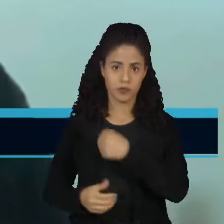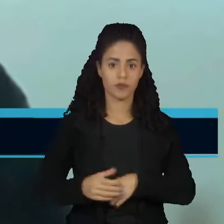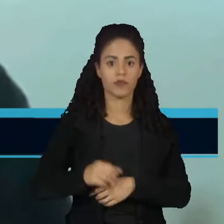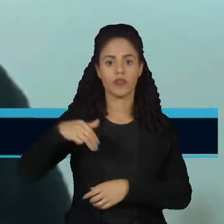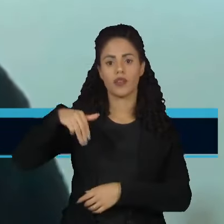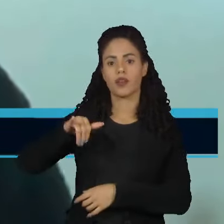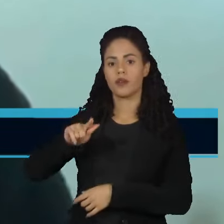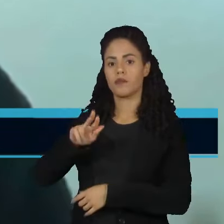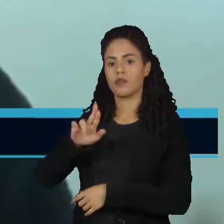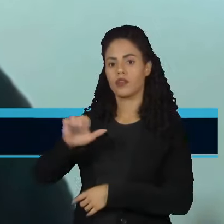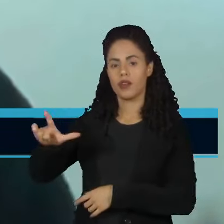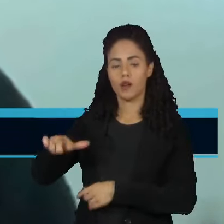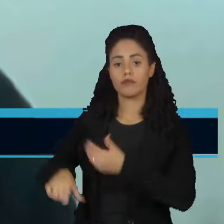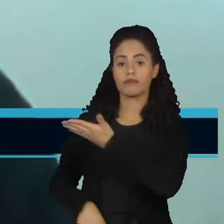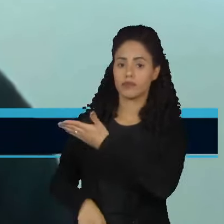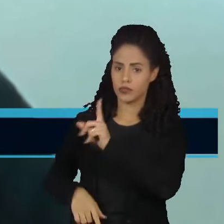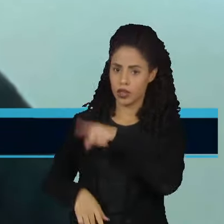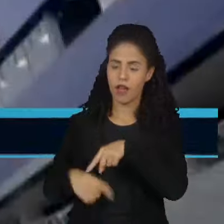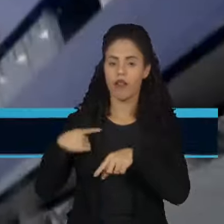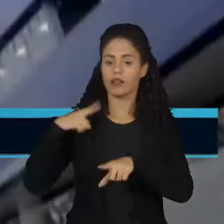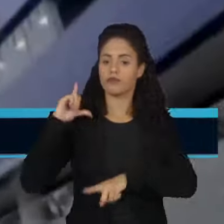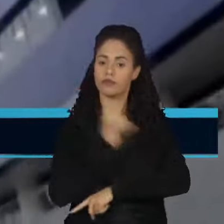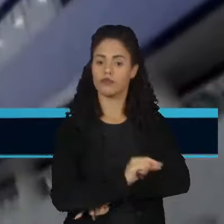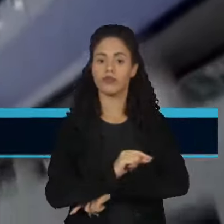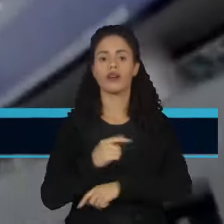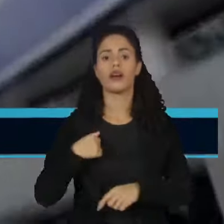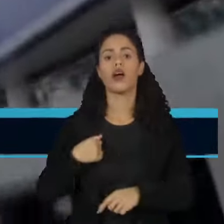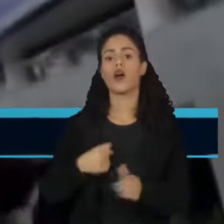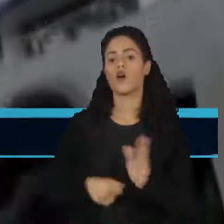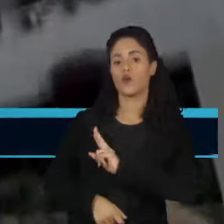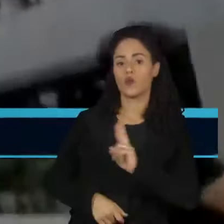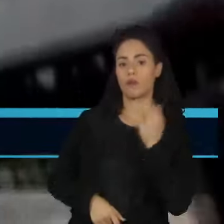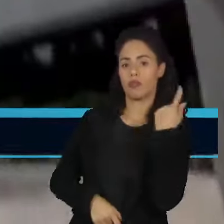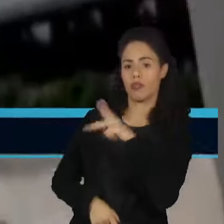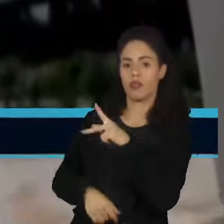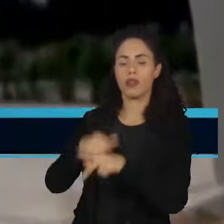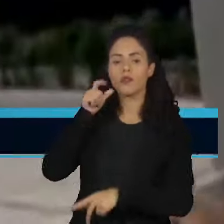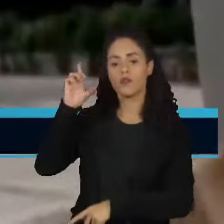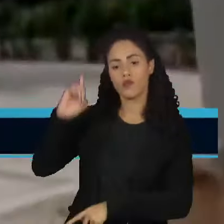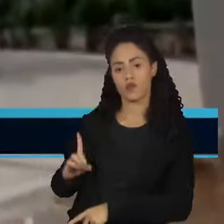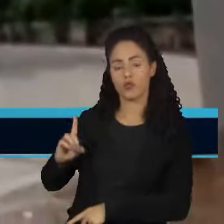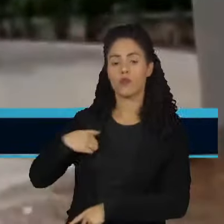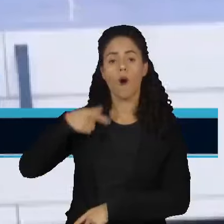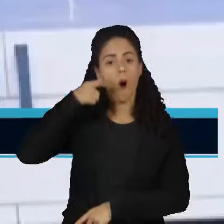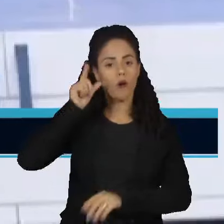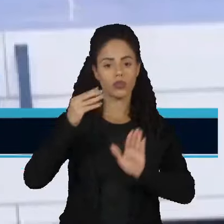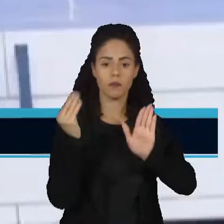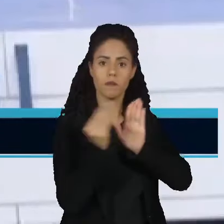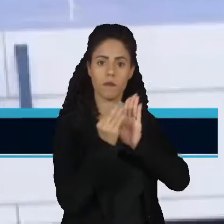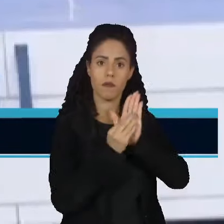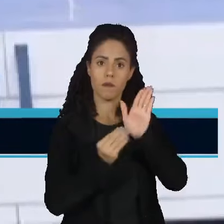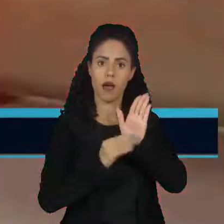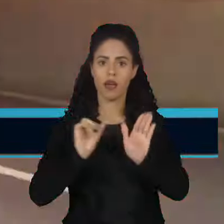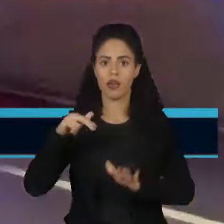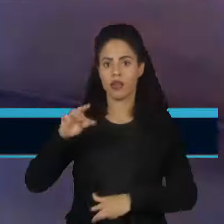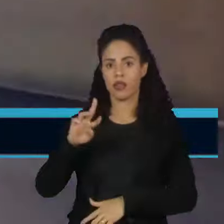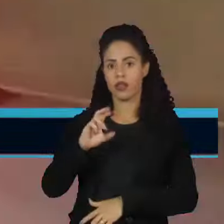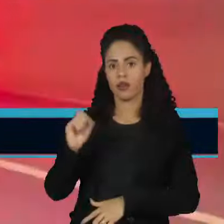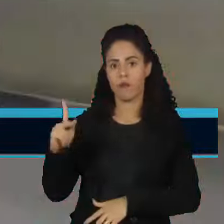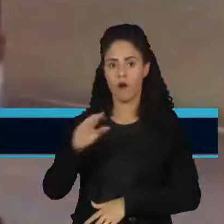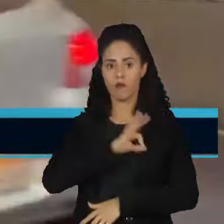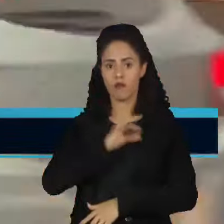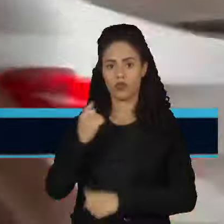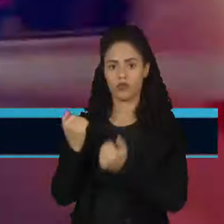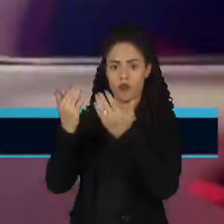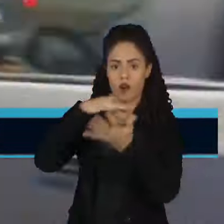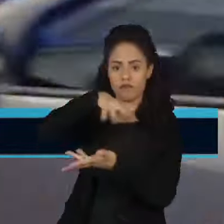Miguel Gutierrez era considerado foragido. O nome do ex-executivo foi incluído ontem na lista vermelha da Interpol, depois que a